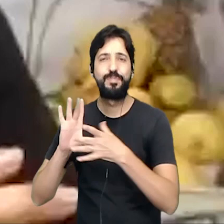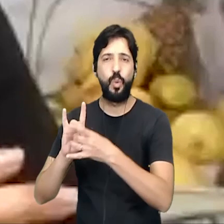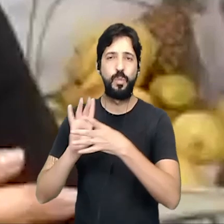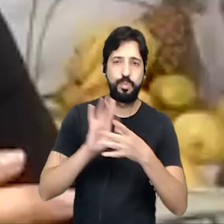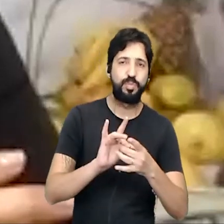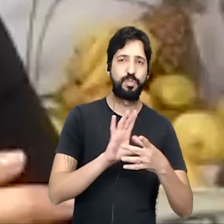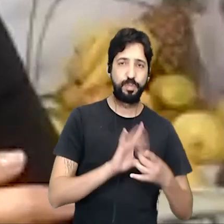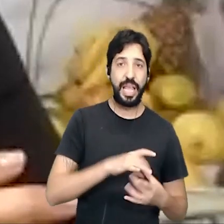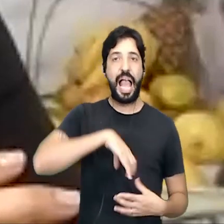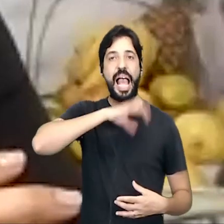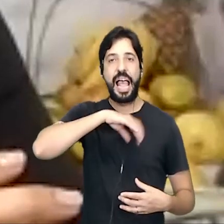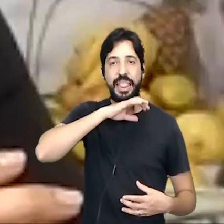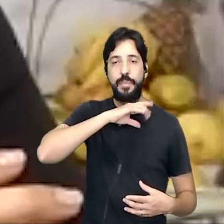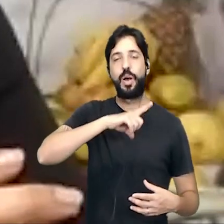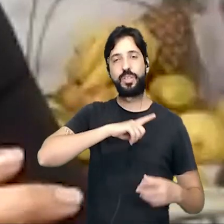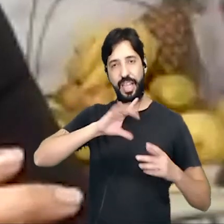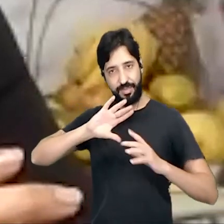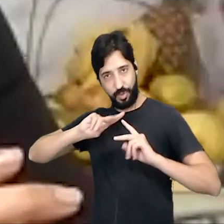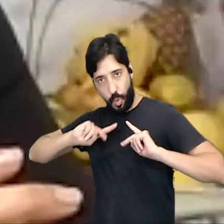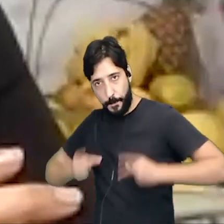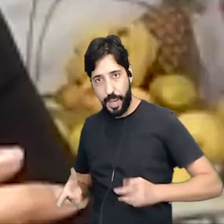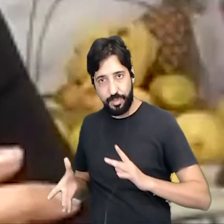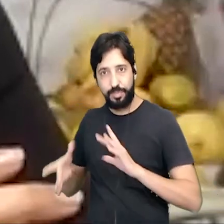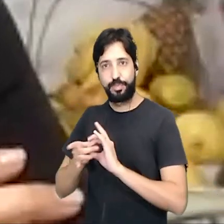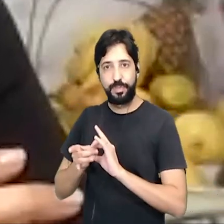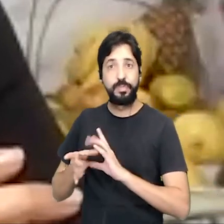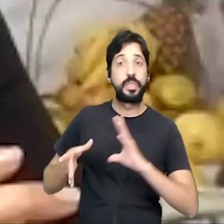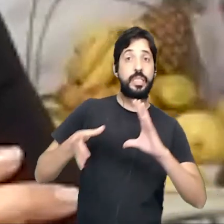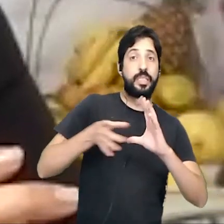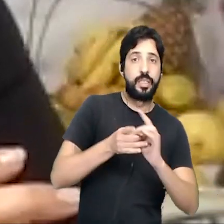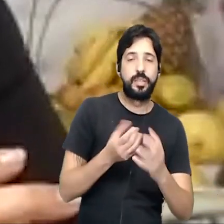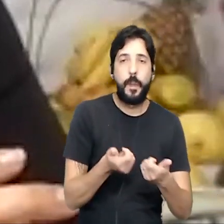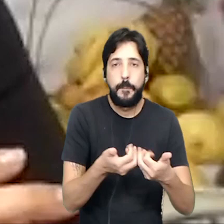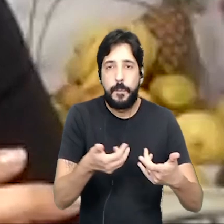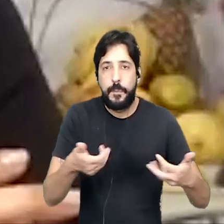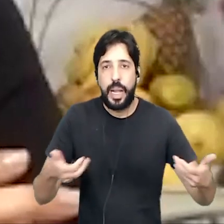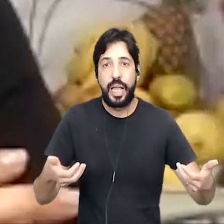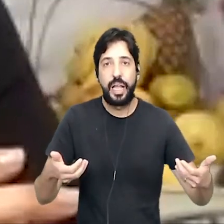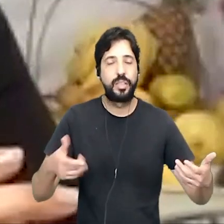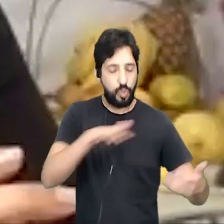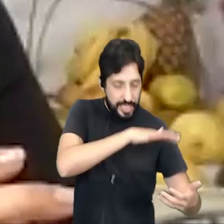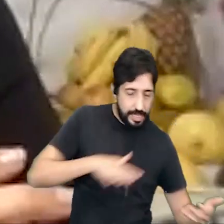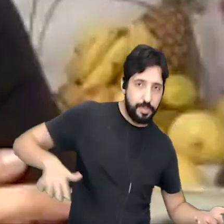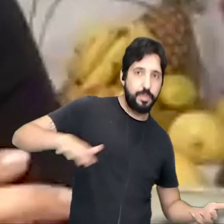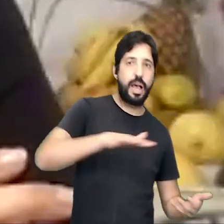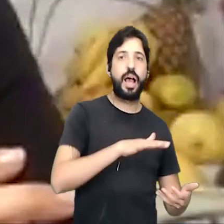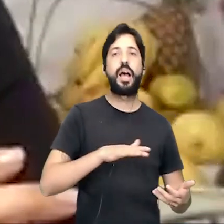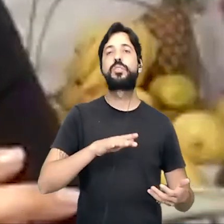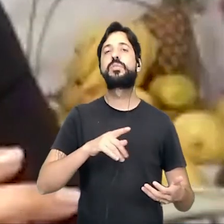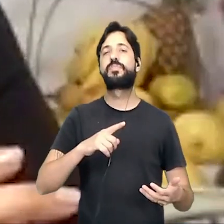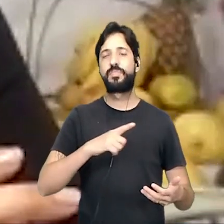as existências se conectam. Então, os animais se conectam com os humanos, que se conectam com as plantas, que se conectam. É